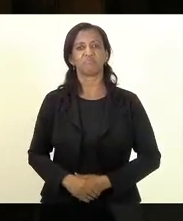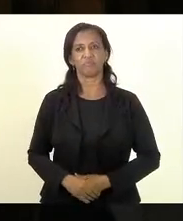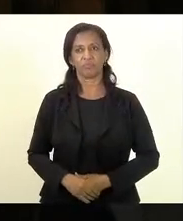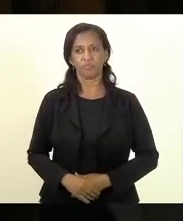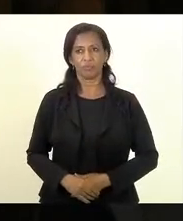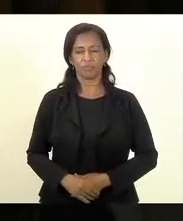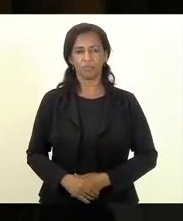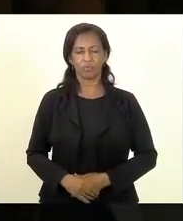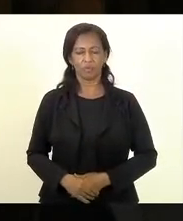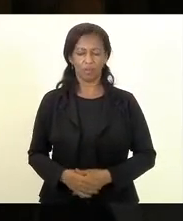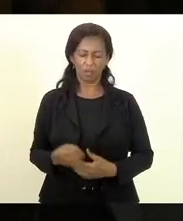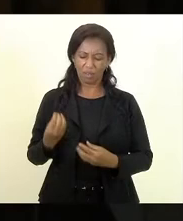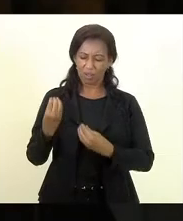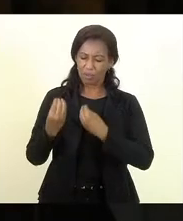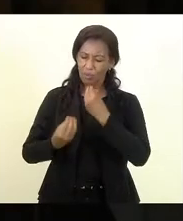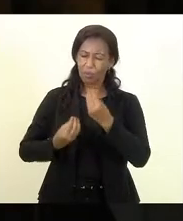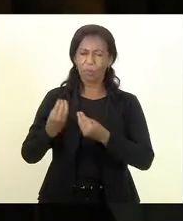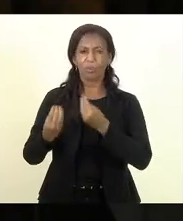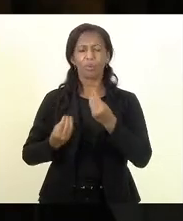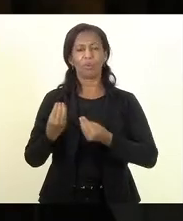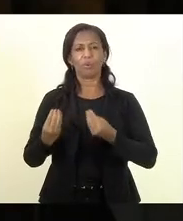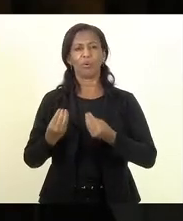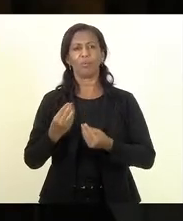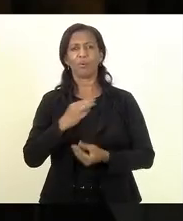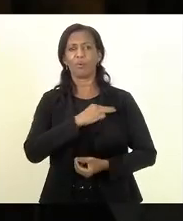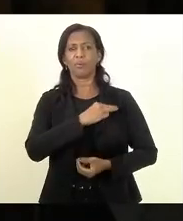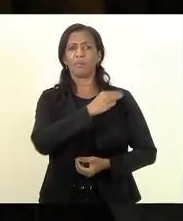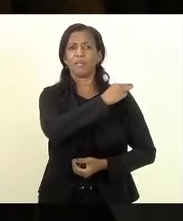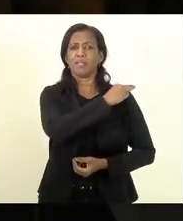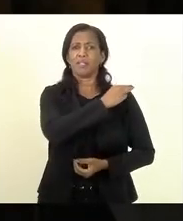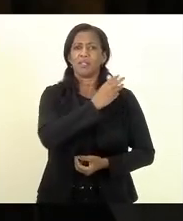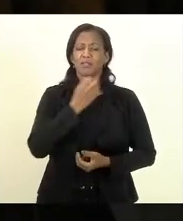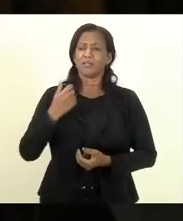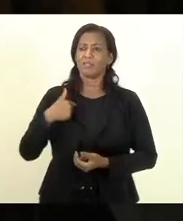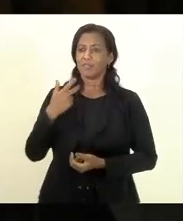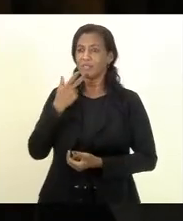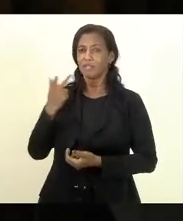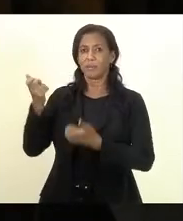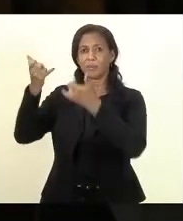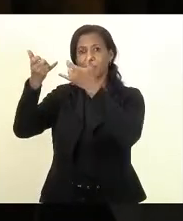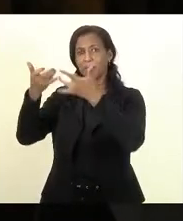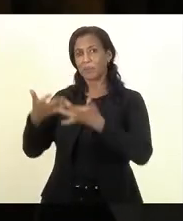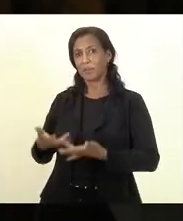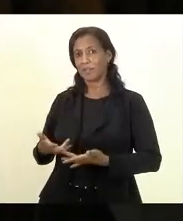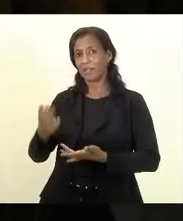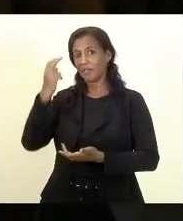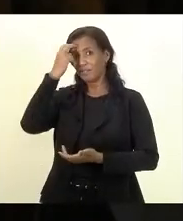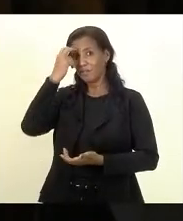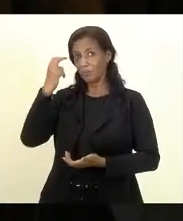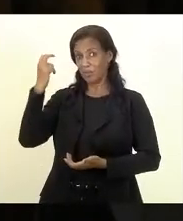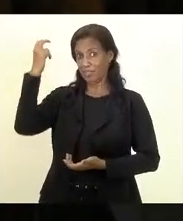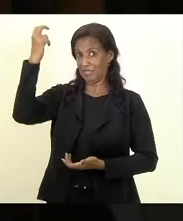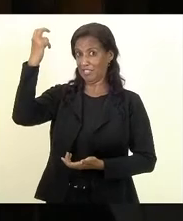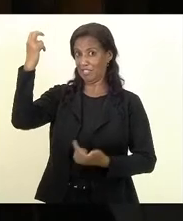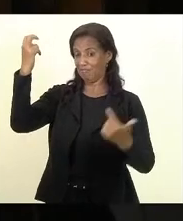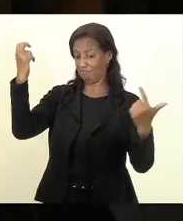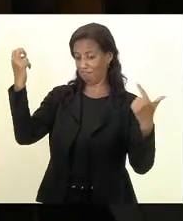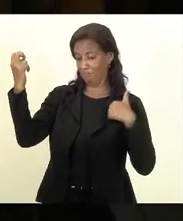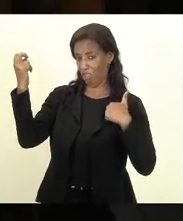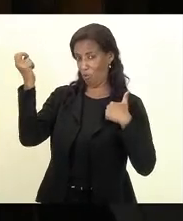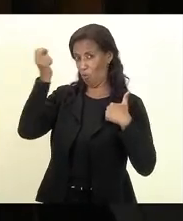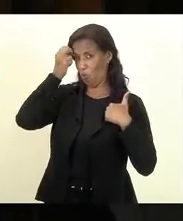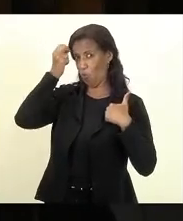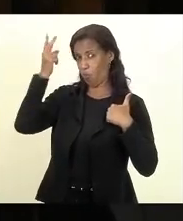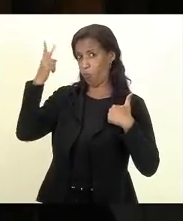É como o ministro estivesse dizendo: o inteligente sou eu,